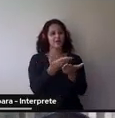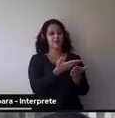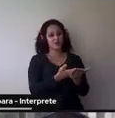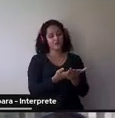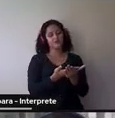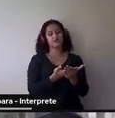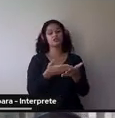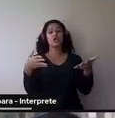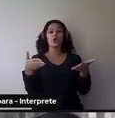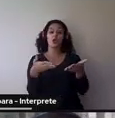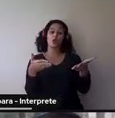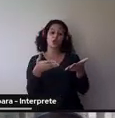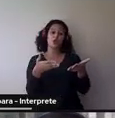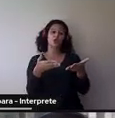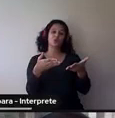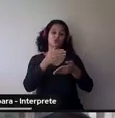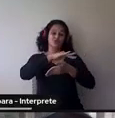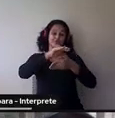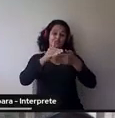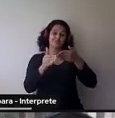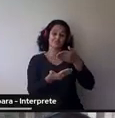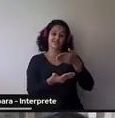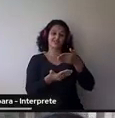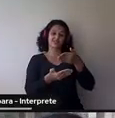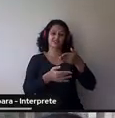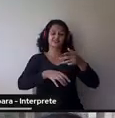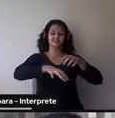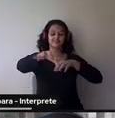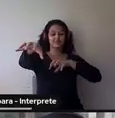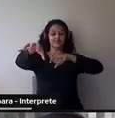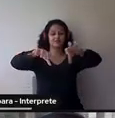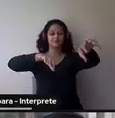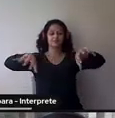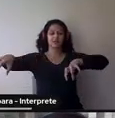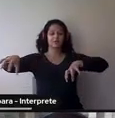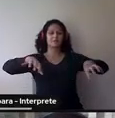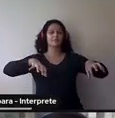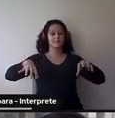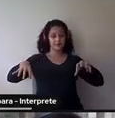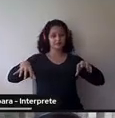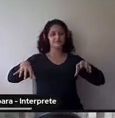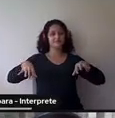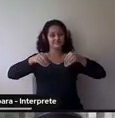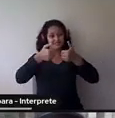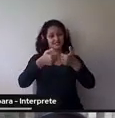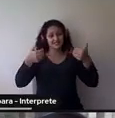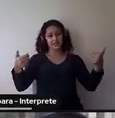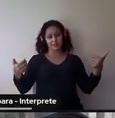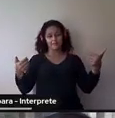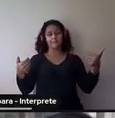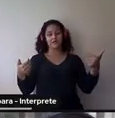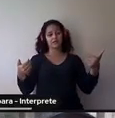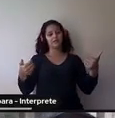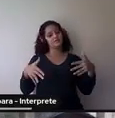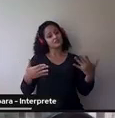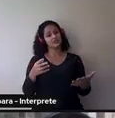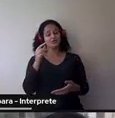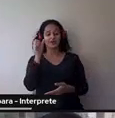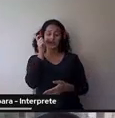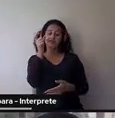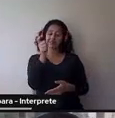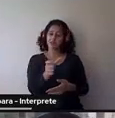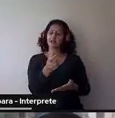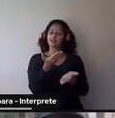fragmentada, então é de interesse de estudos para sua conservação, e existe uma